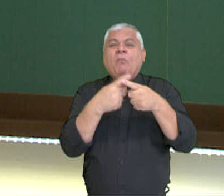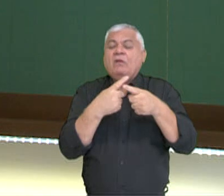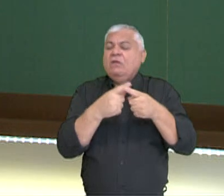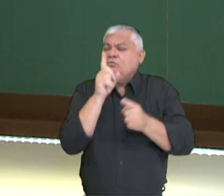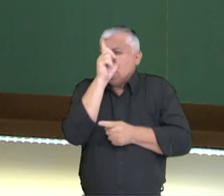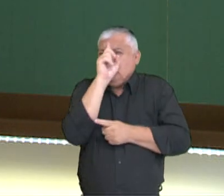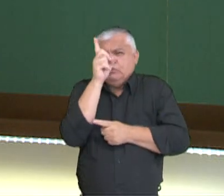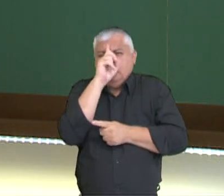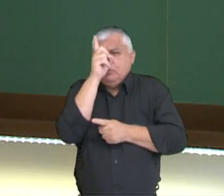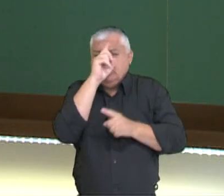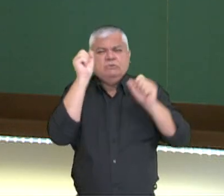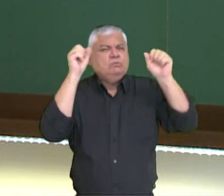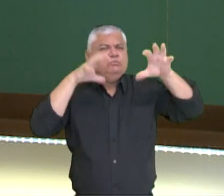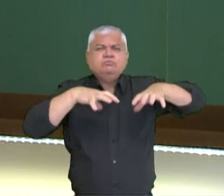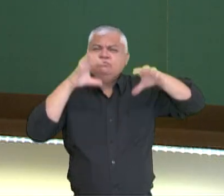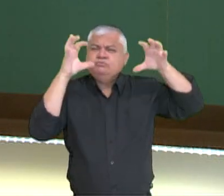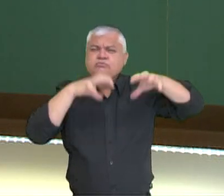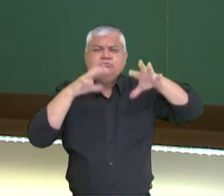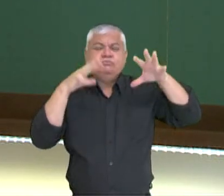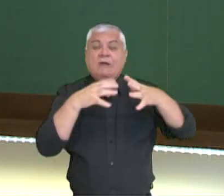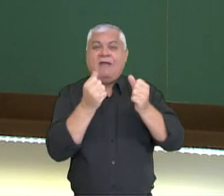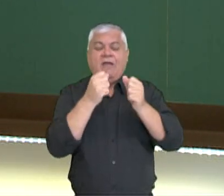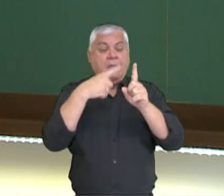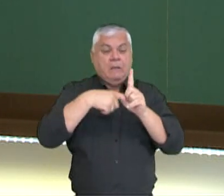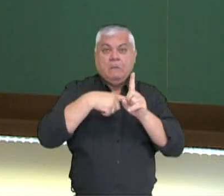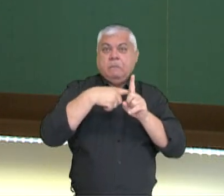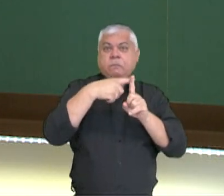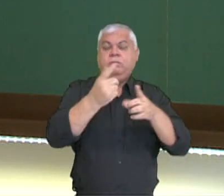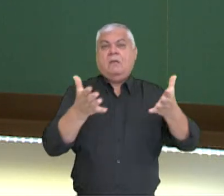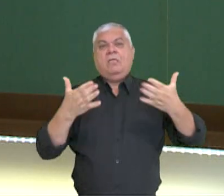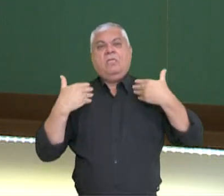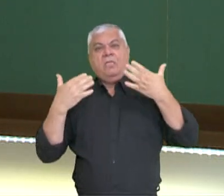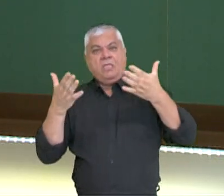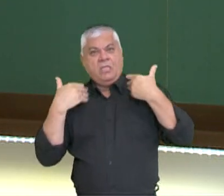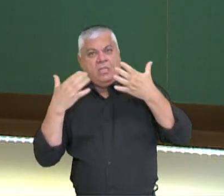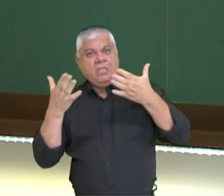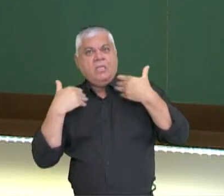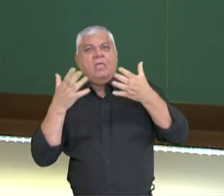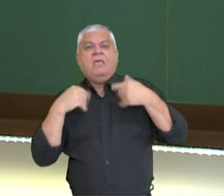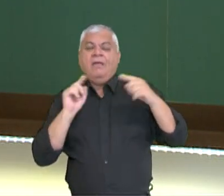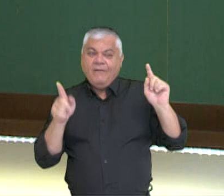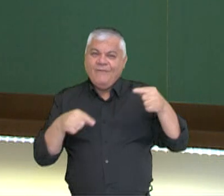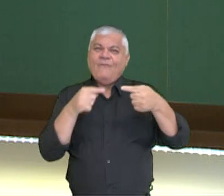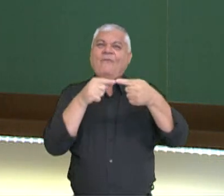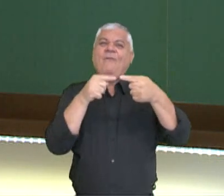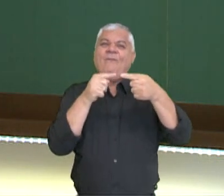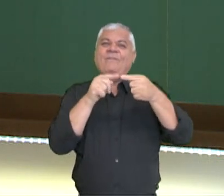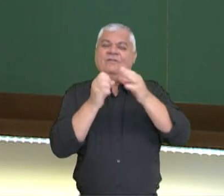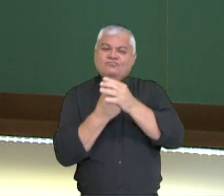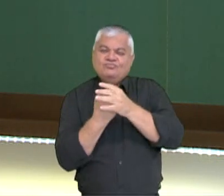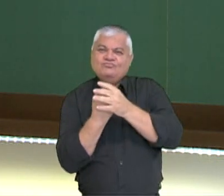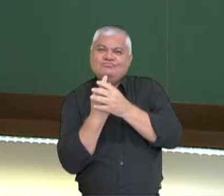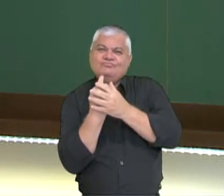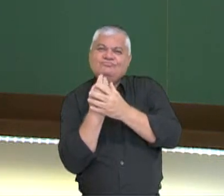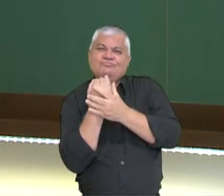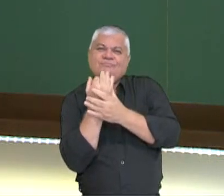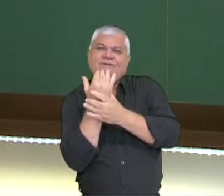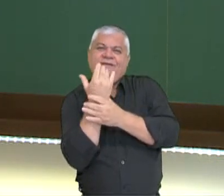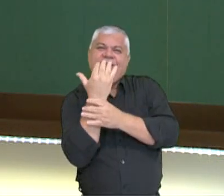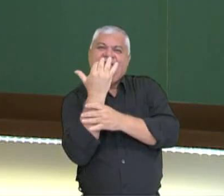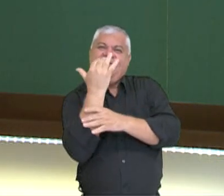de chuva, pela umidade elevada e pelas temperaturas elevadas que favorecem o desenvolvimento da floresta ali naquela